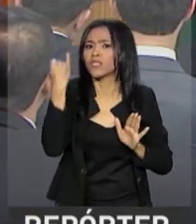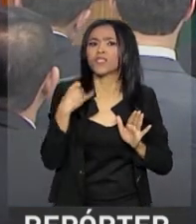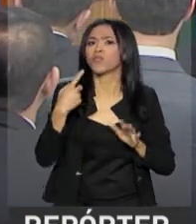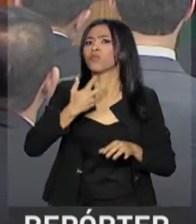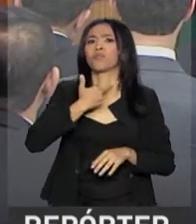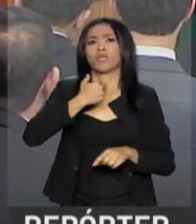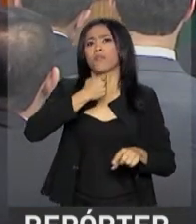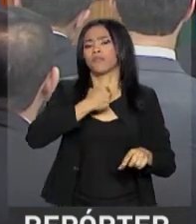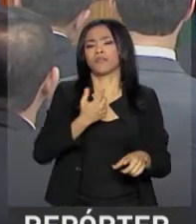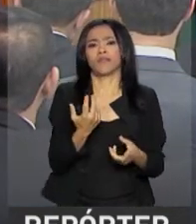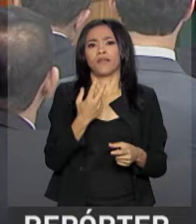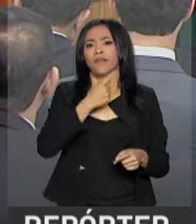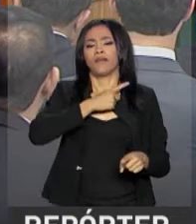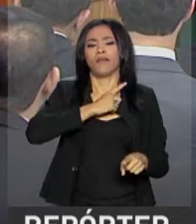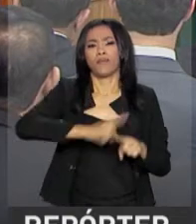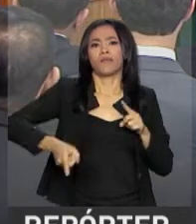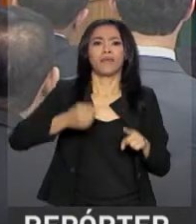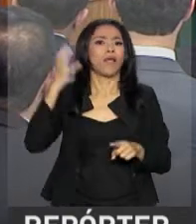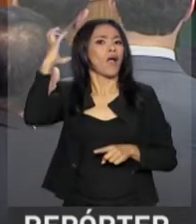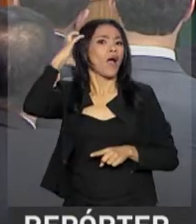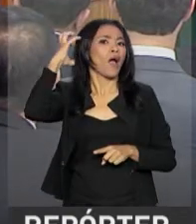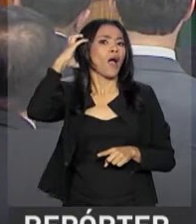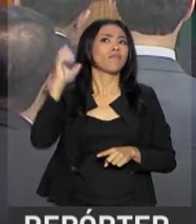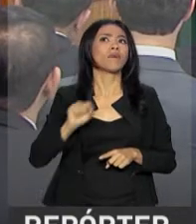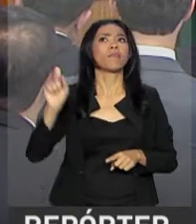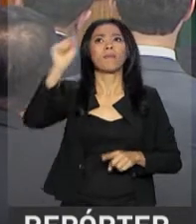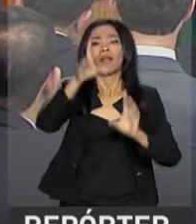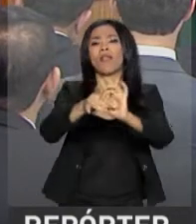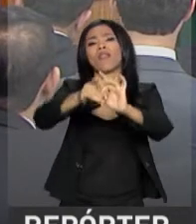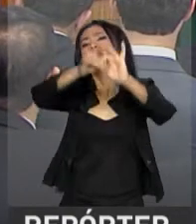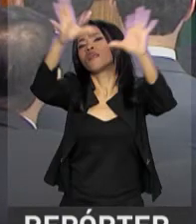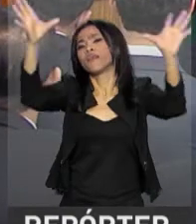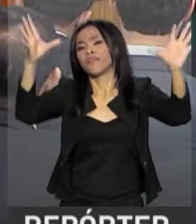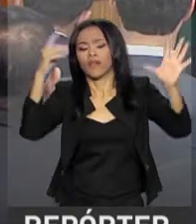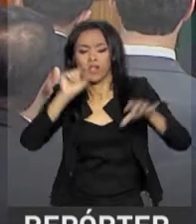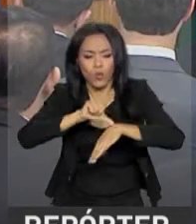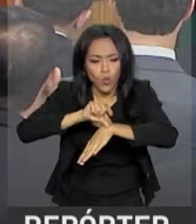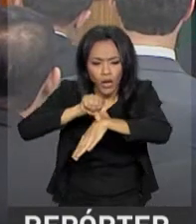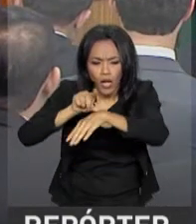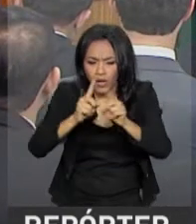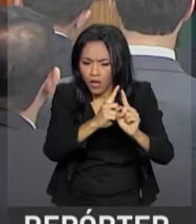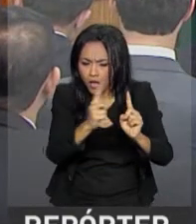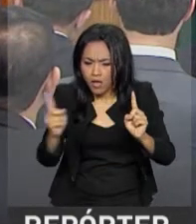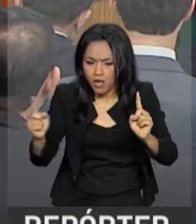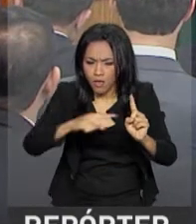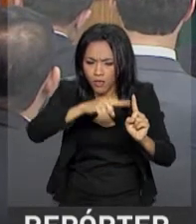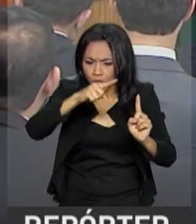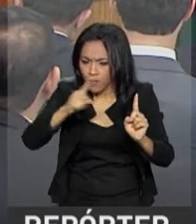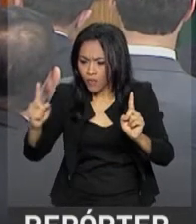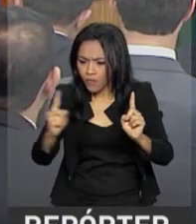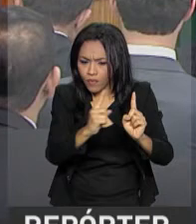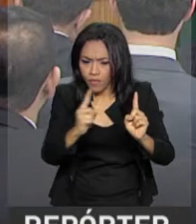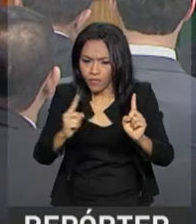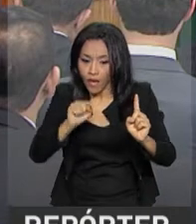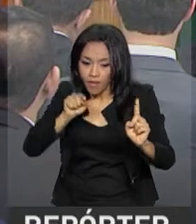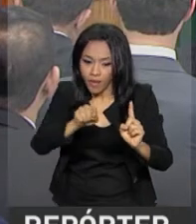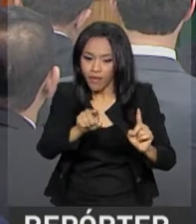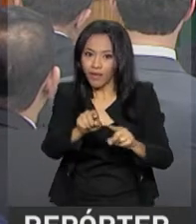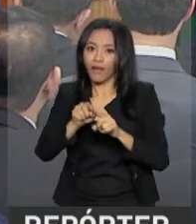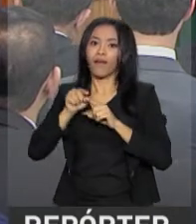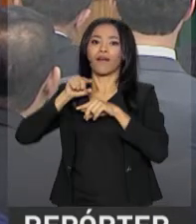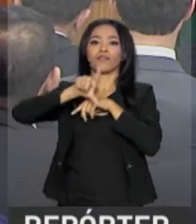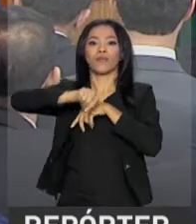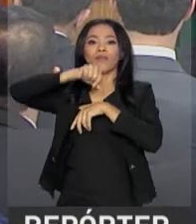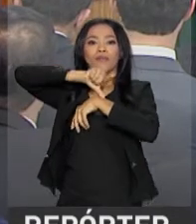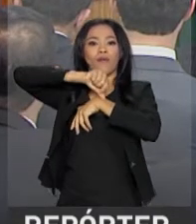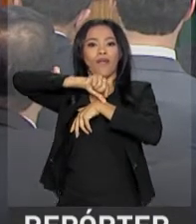rádio tivessem a liberdade para localizar, naquele horário que foi definido, o melhor horário para